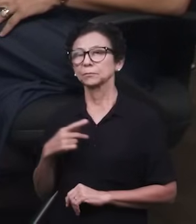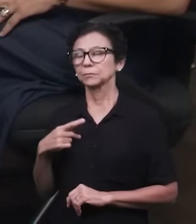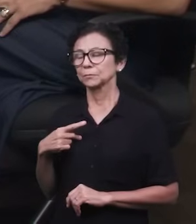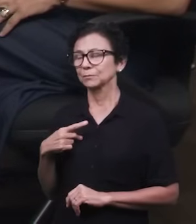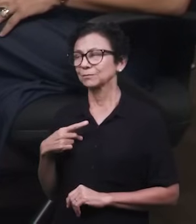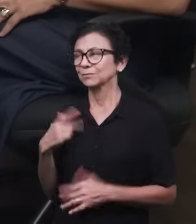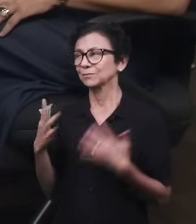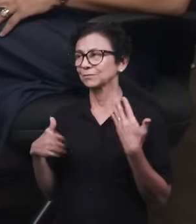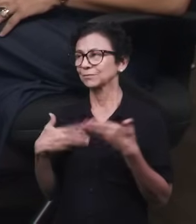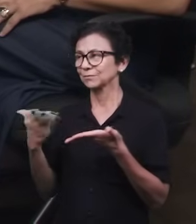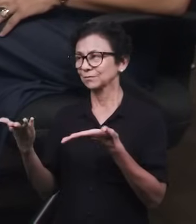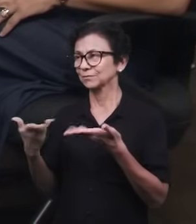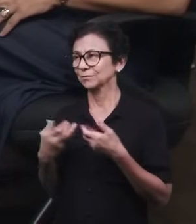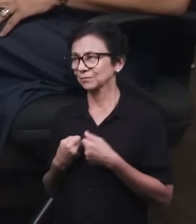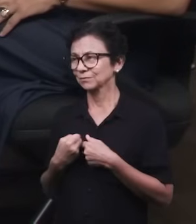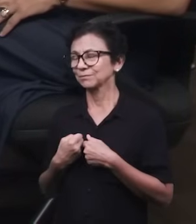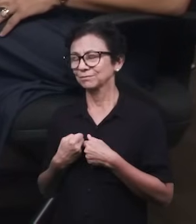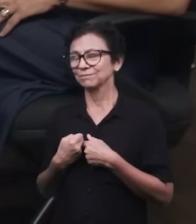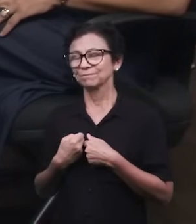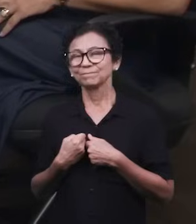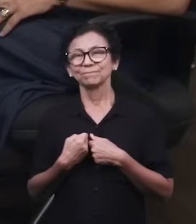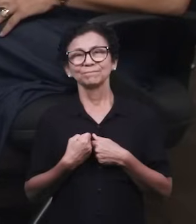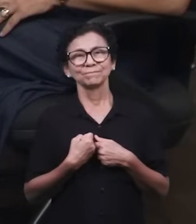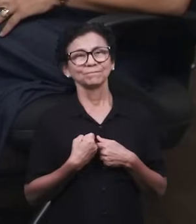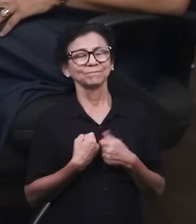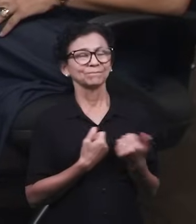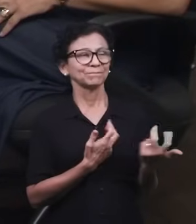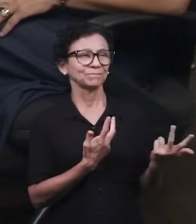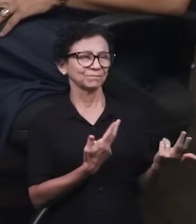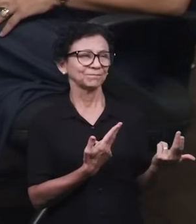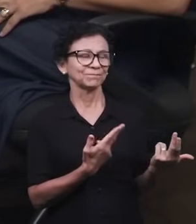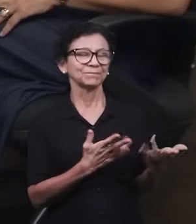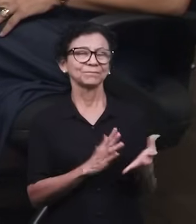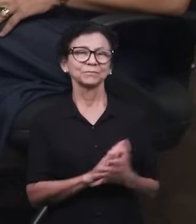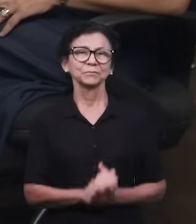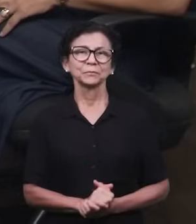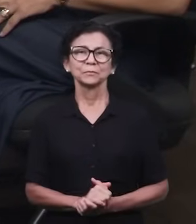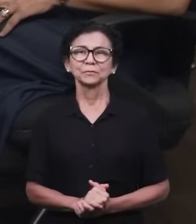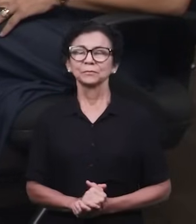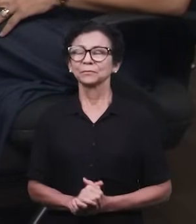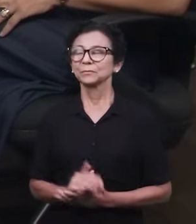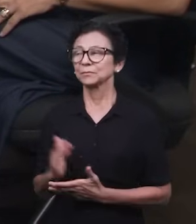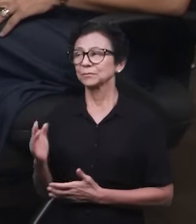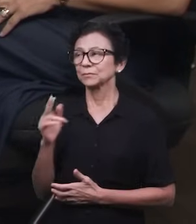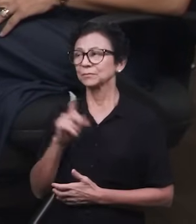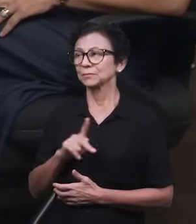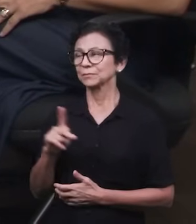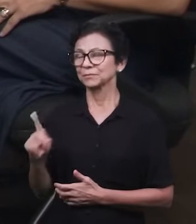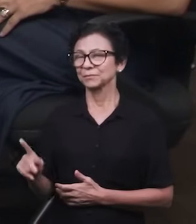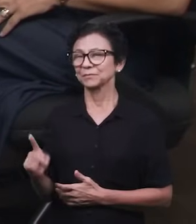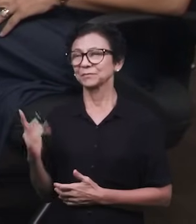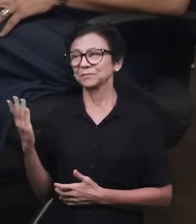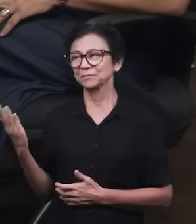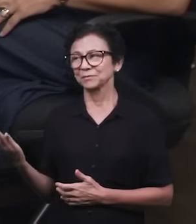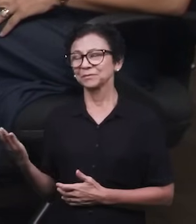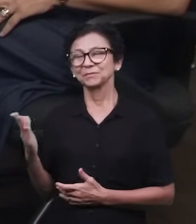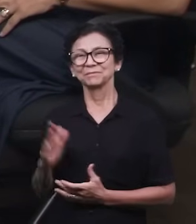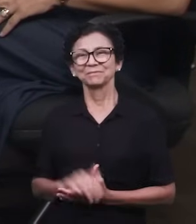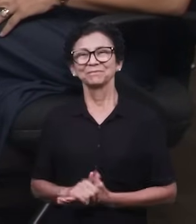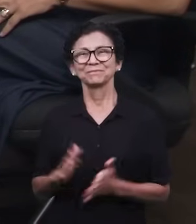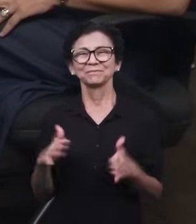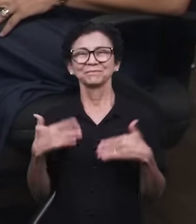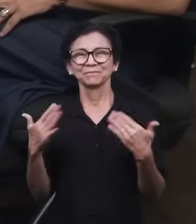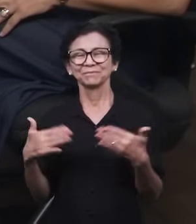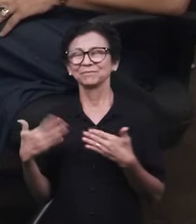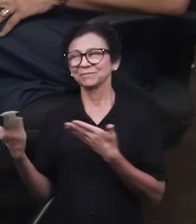querido pastor Fábio Canal. Pastor, alegria estar recebendo o senhor aqui. Alegria toda nossa, foi um prazer estar aqui com os irmãos. Professora Andréia, alegria